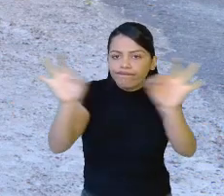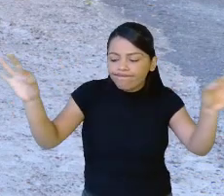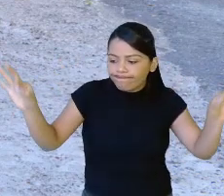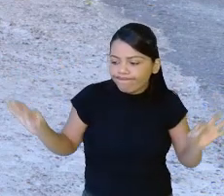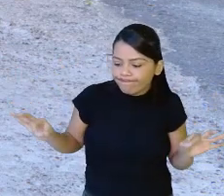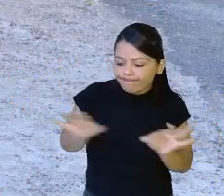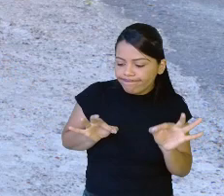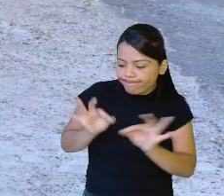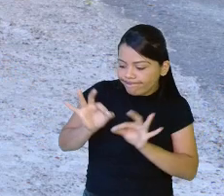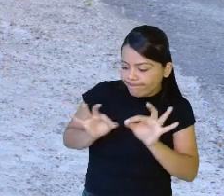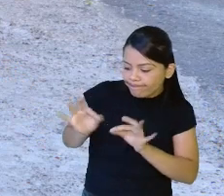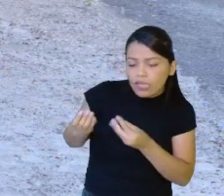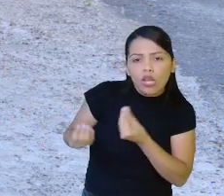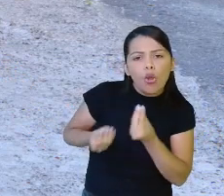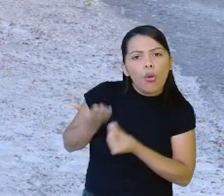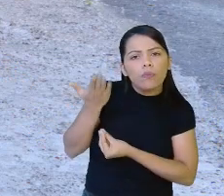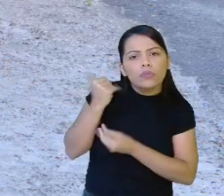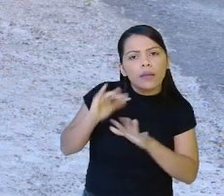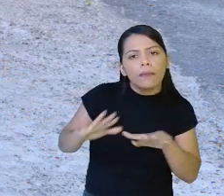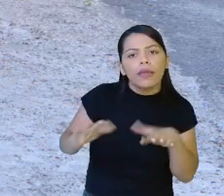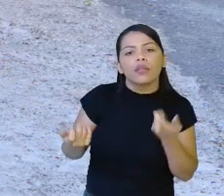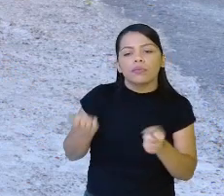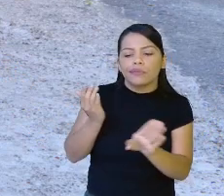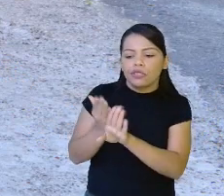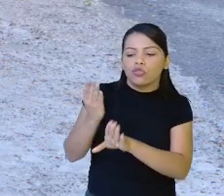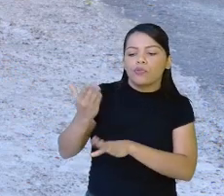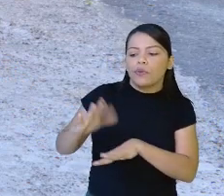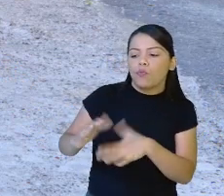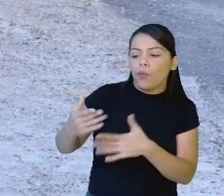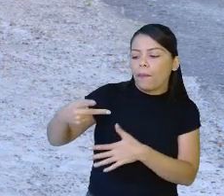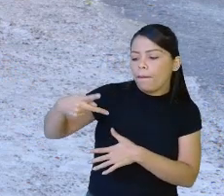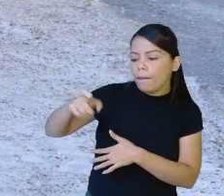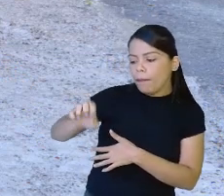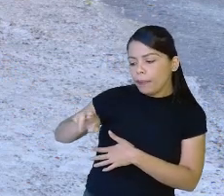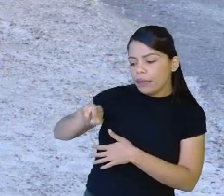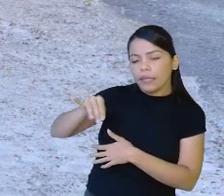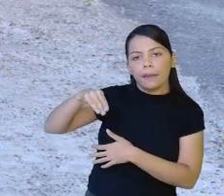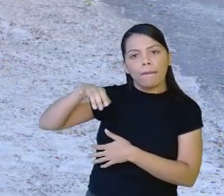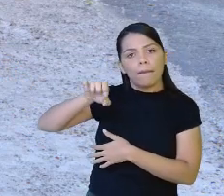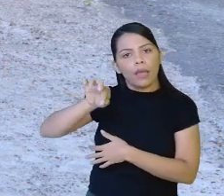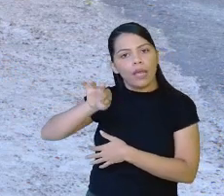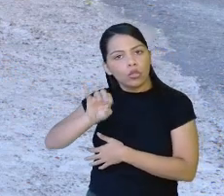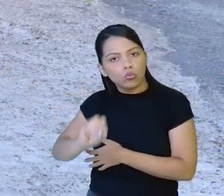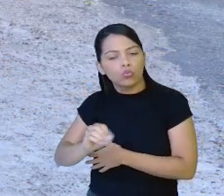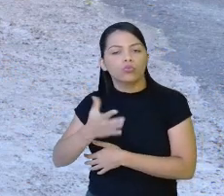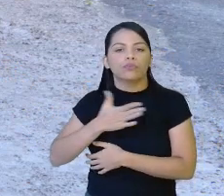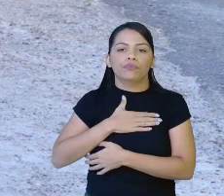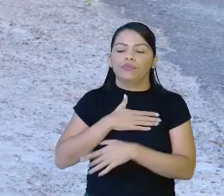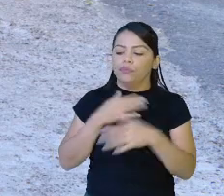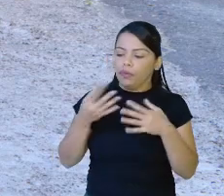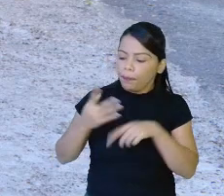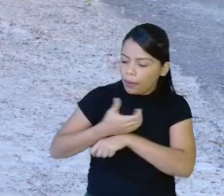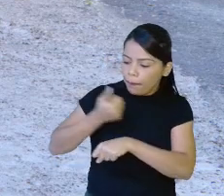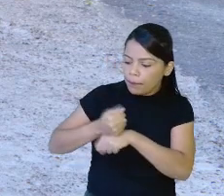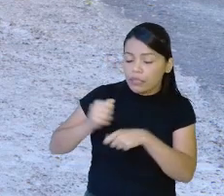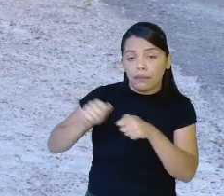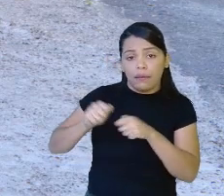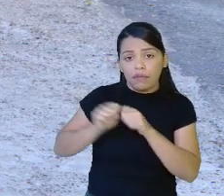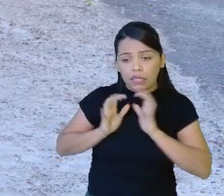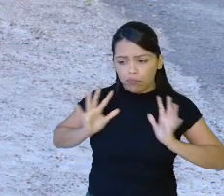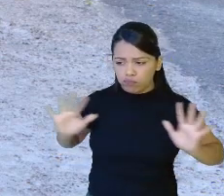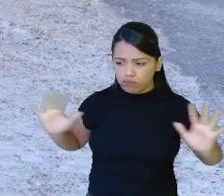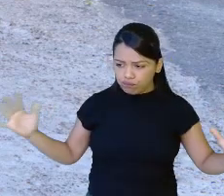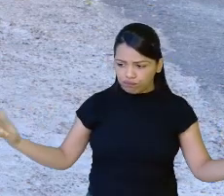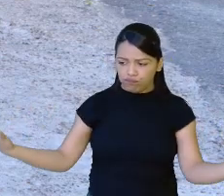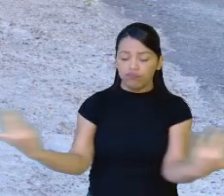eu preciso saber o perímetro do espaço da minha praça para poder fazer essa construção. Se